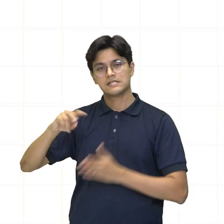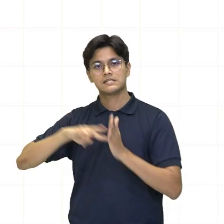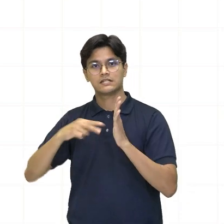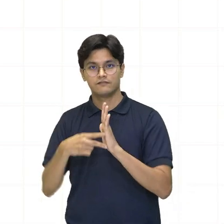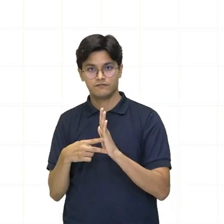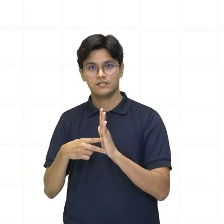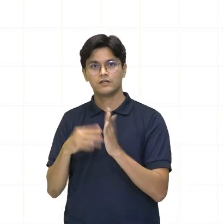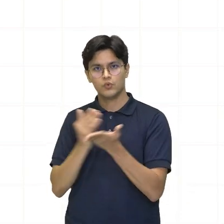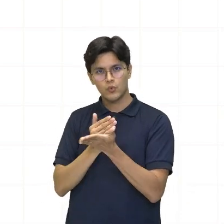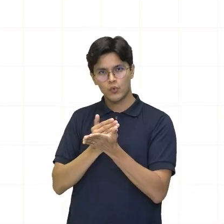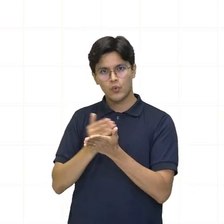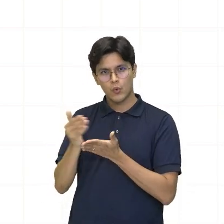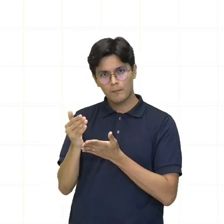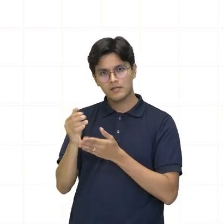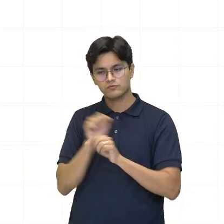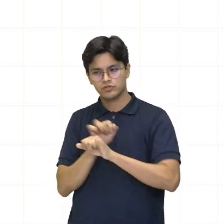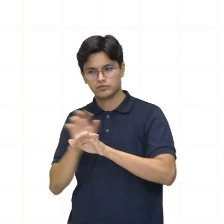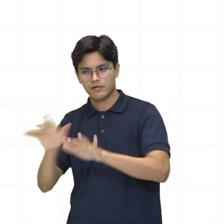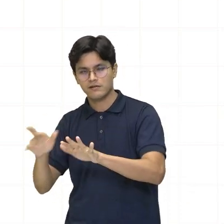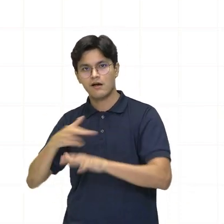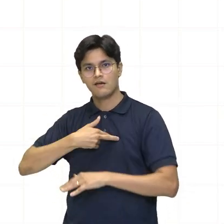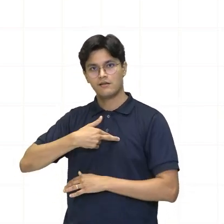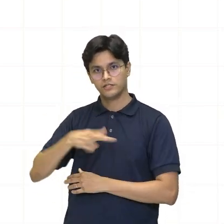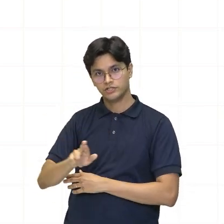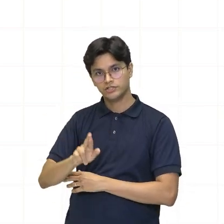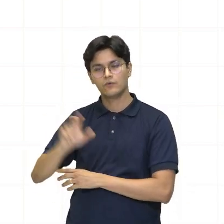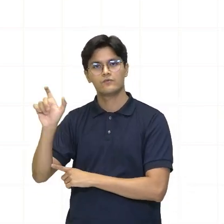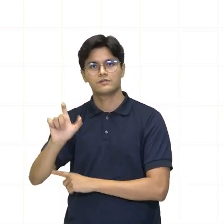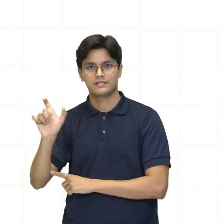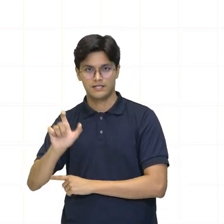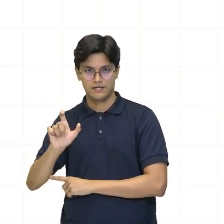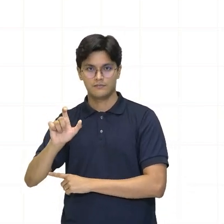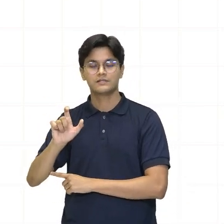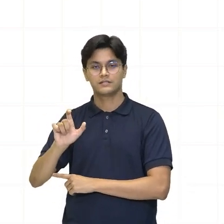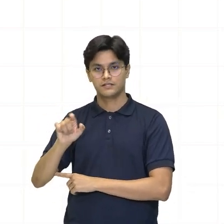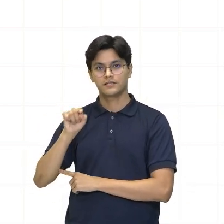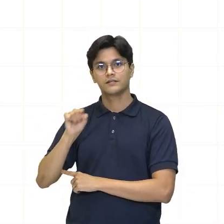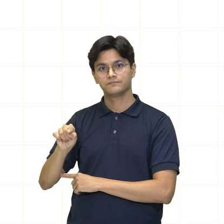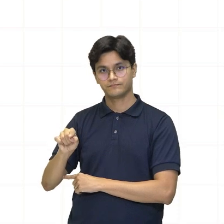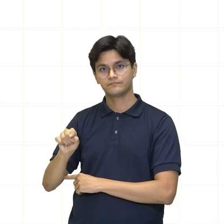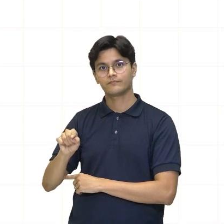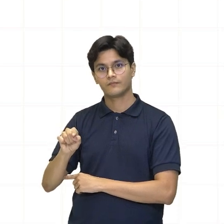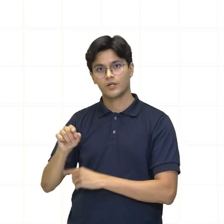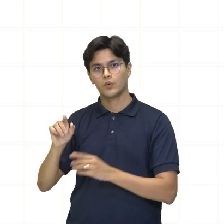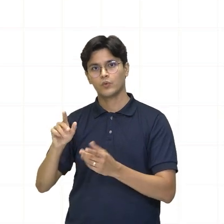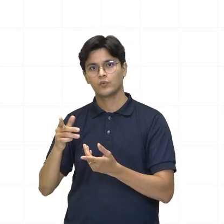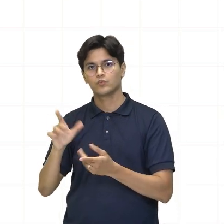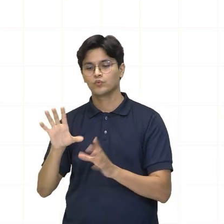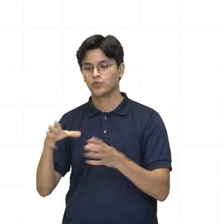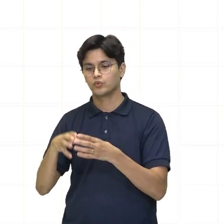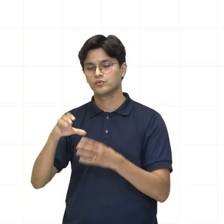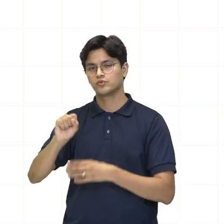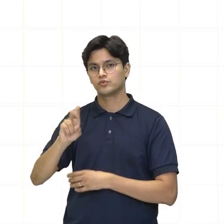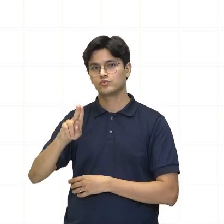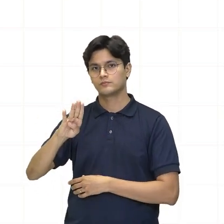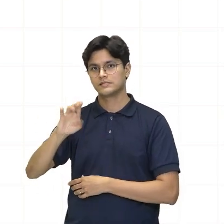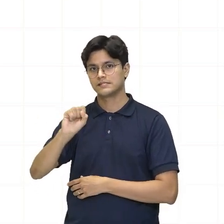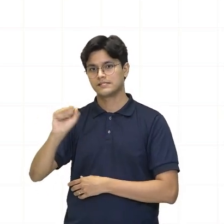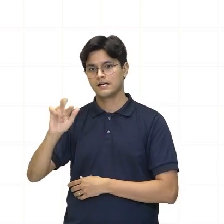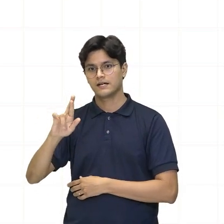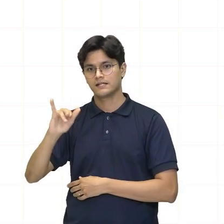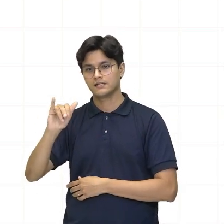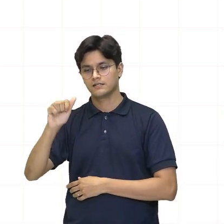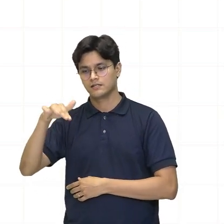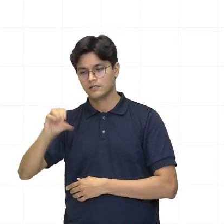da África, com subsaarianos e árabes praticando essa religião. Então, olhem só no